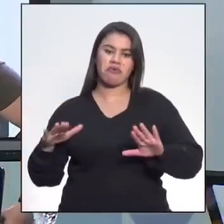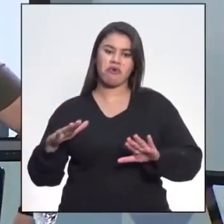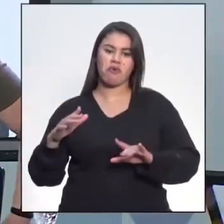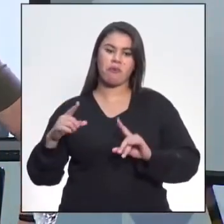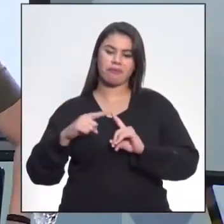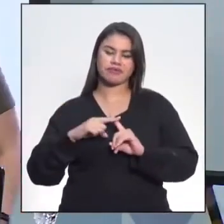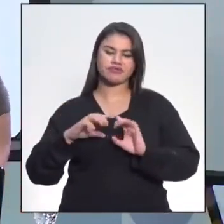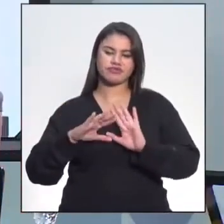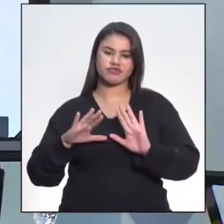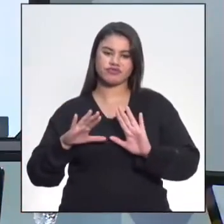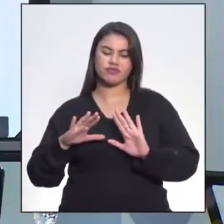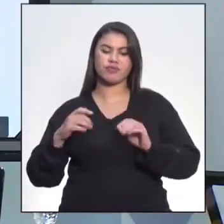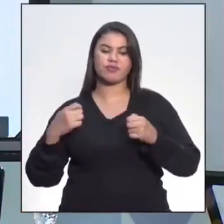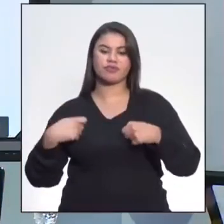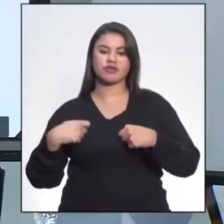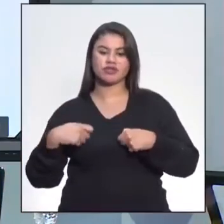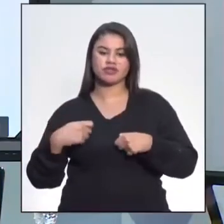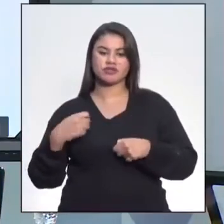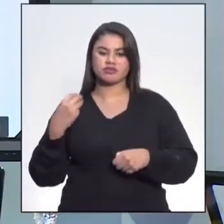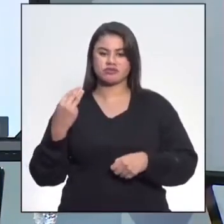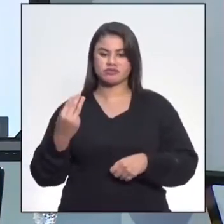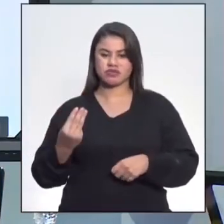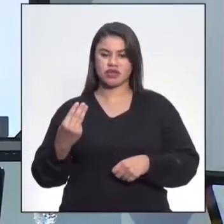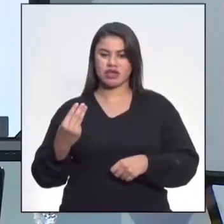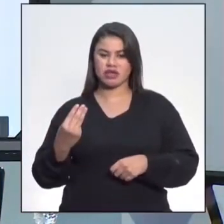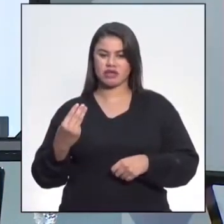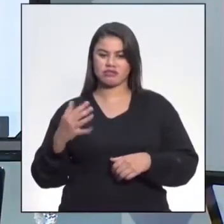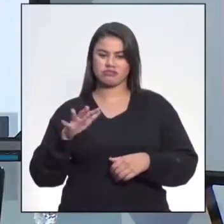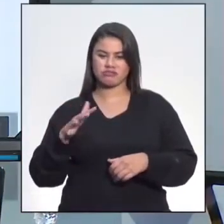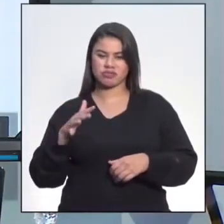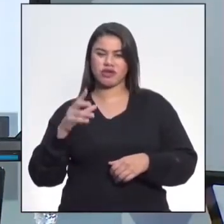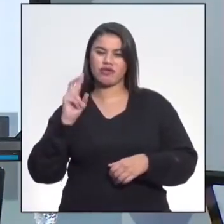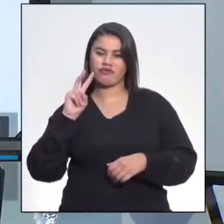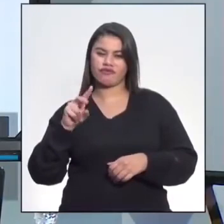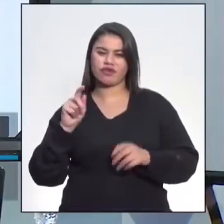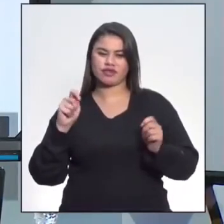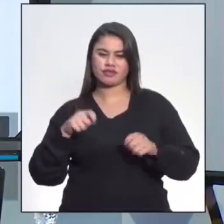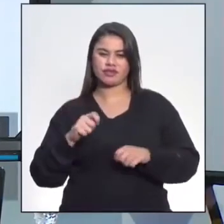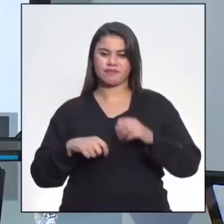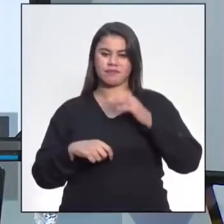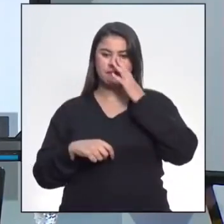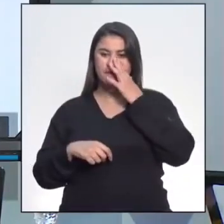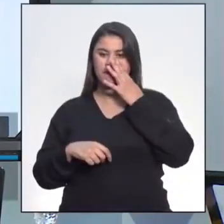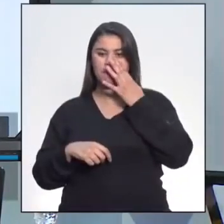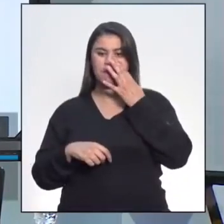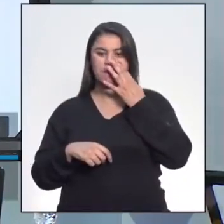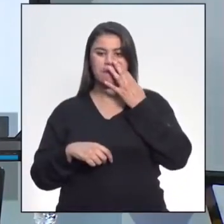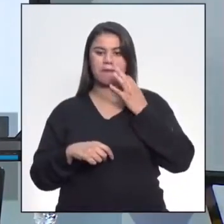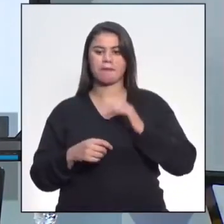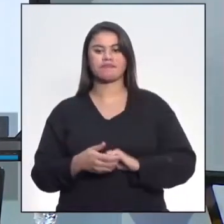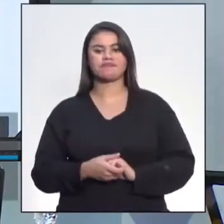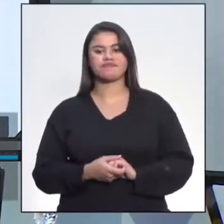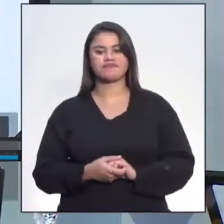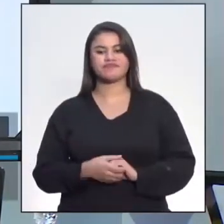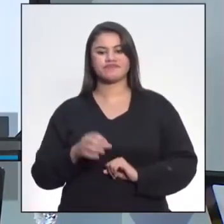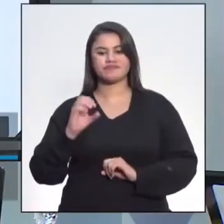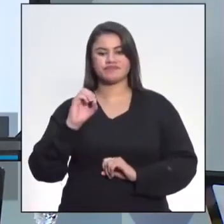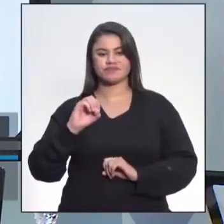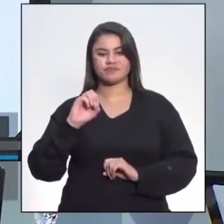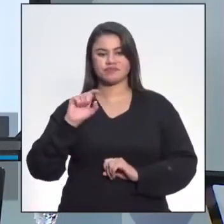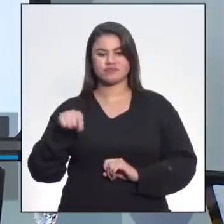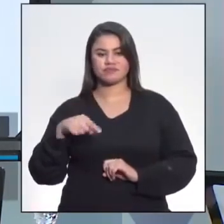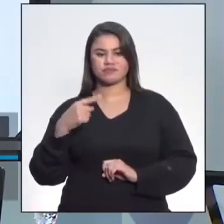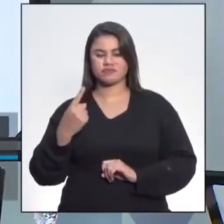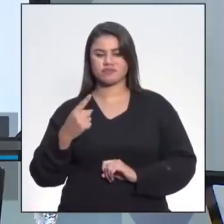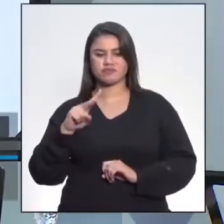tem problema. Você tem que ter pelo menos uns 3 pontinhos aí para você conseguir enxergar bem a sua reta, tá bom? Então, eu escolhi o 0, 1, 2 e